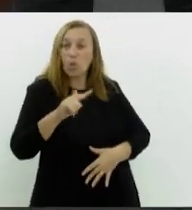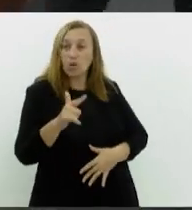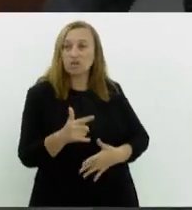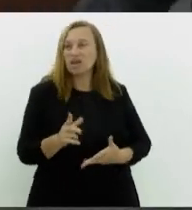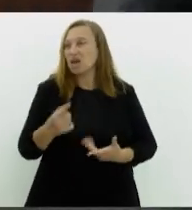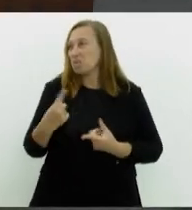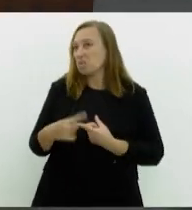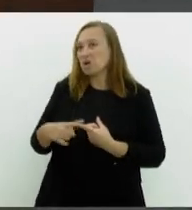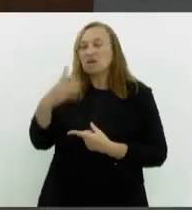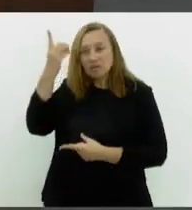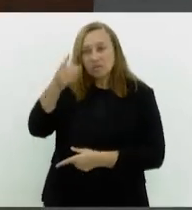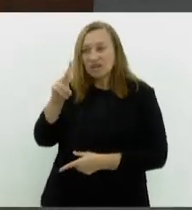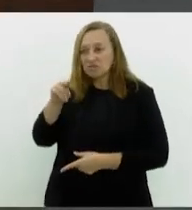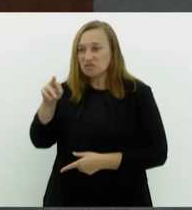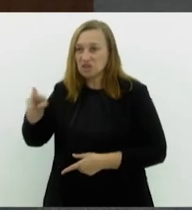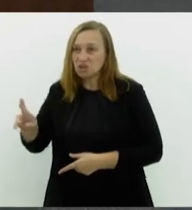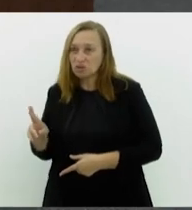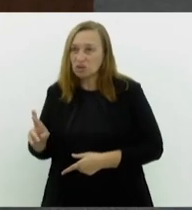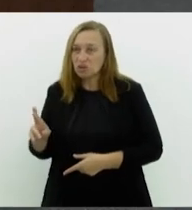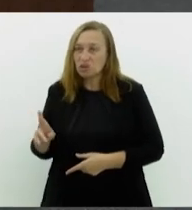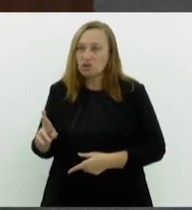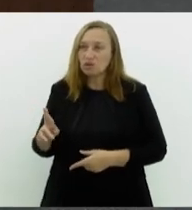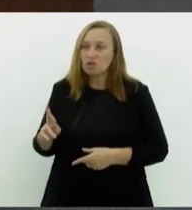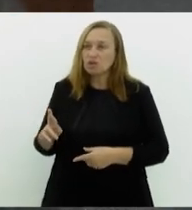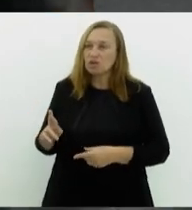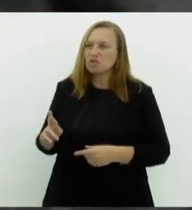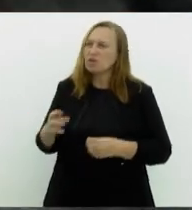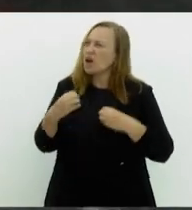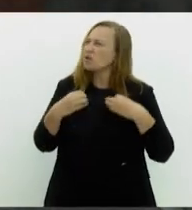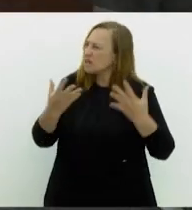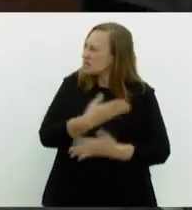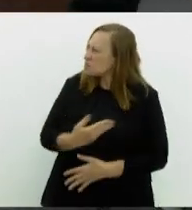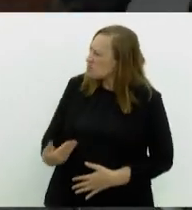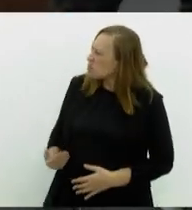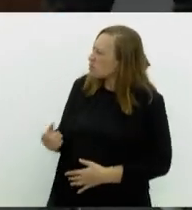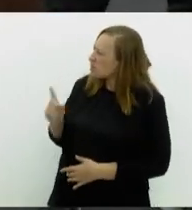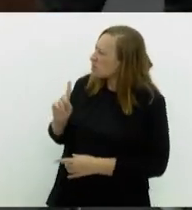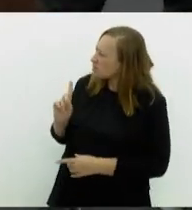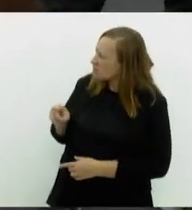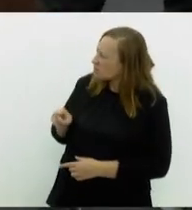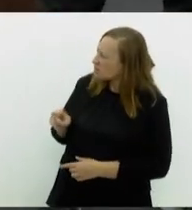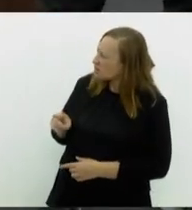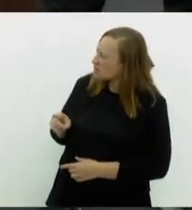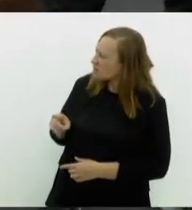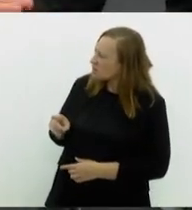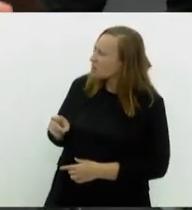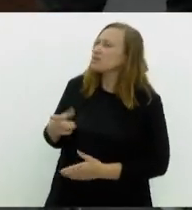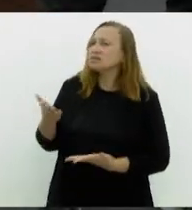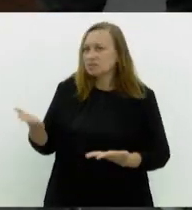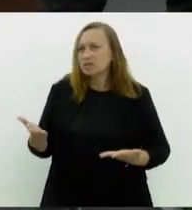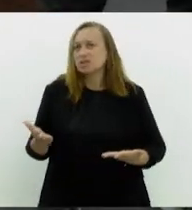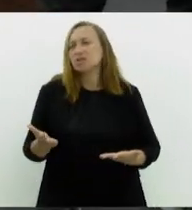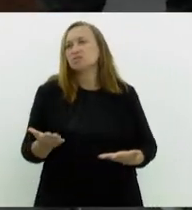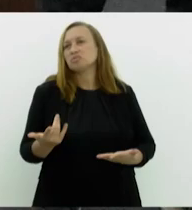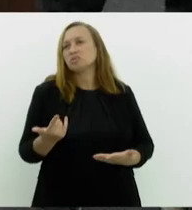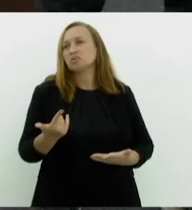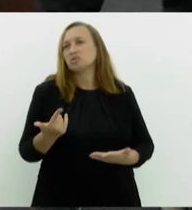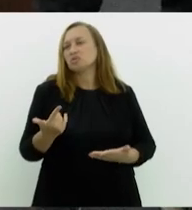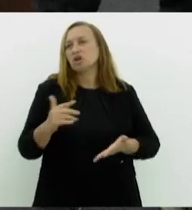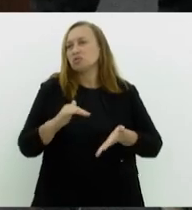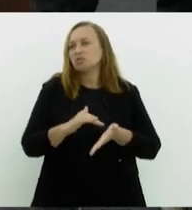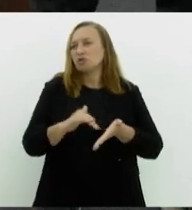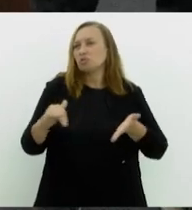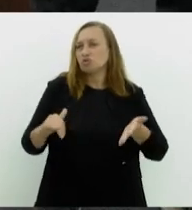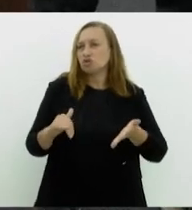deputado Vitor Júnior foi o autor da... Foi a audiência pública, não foi, deputado Vitor Júnior? Fez a audiência pública, isso não tira o mérito do